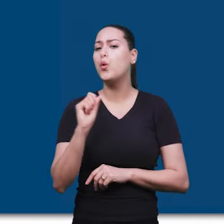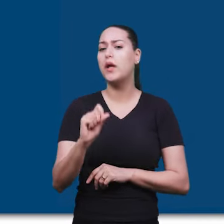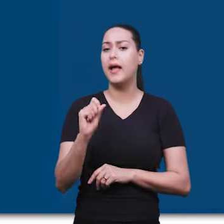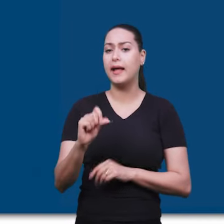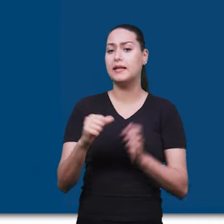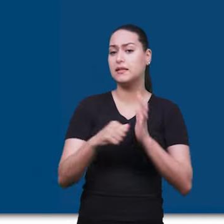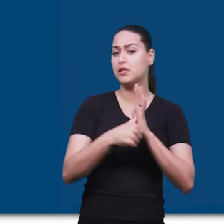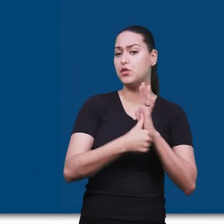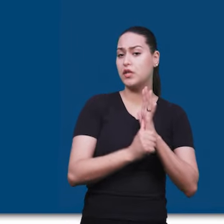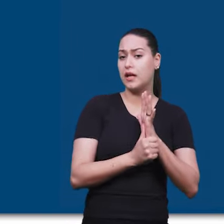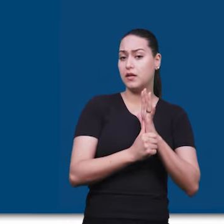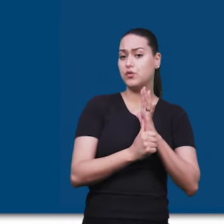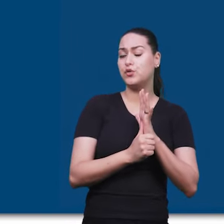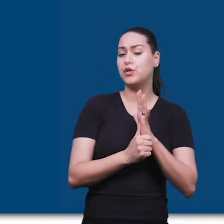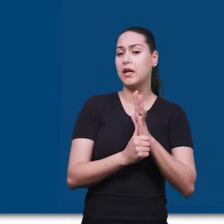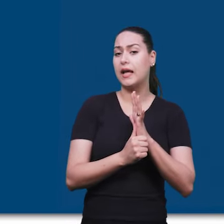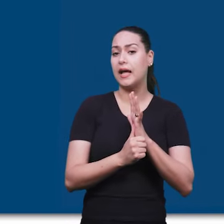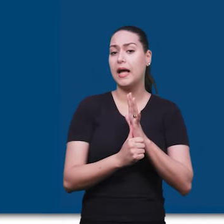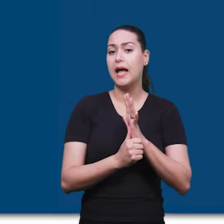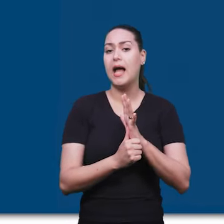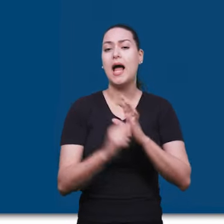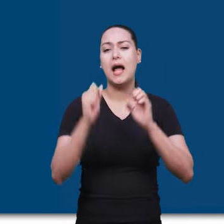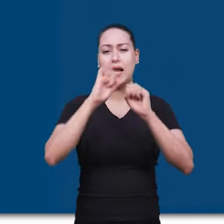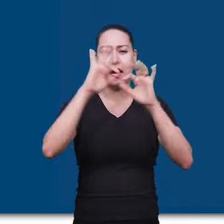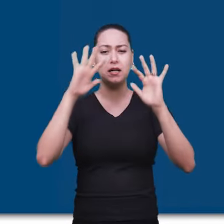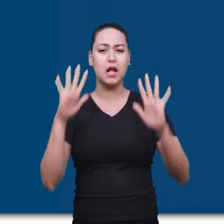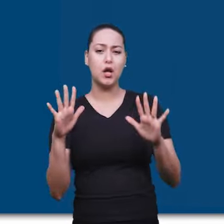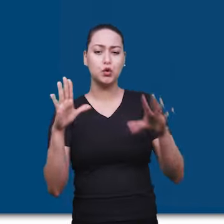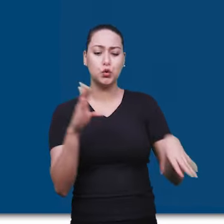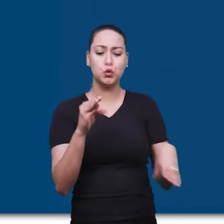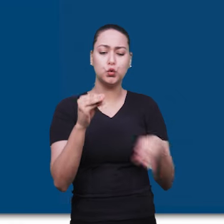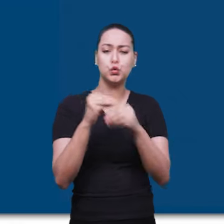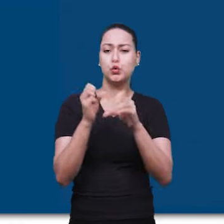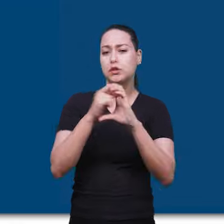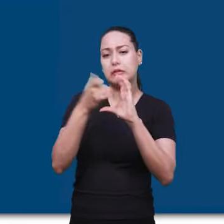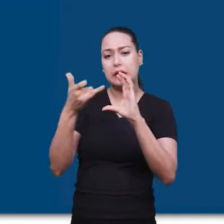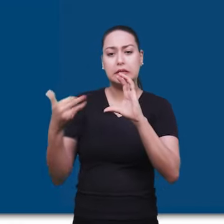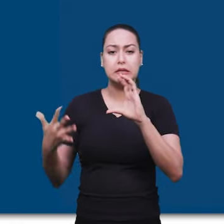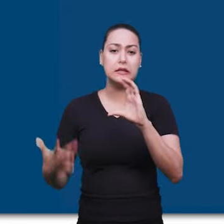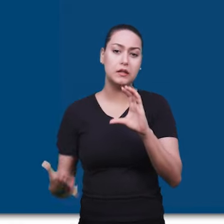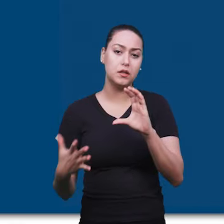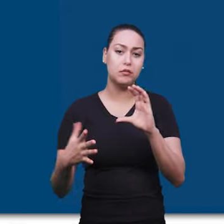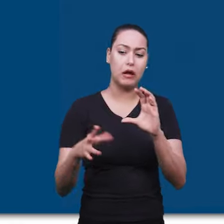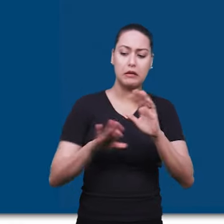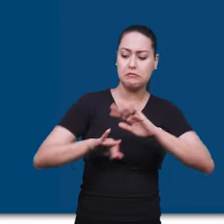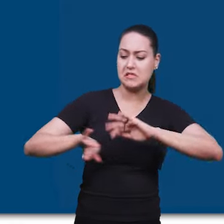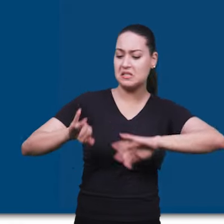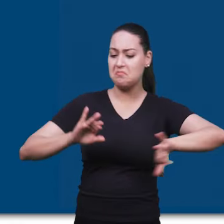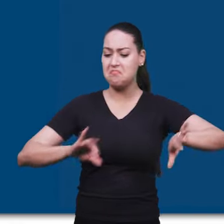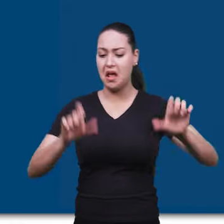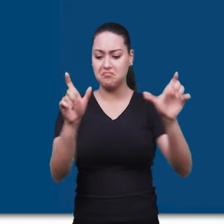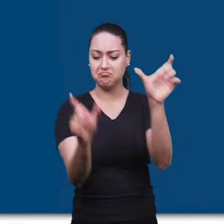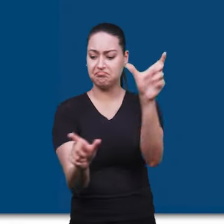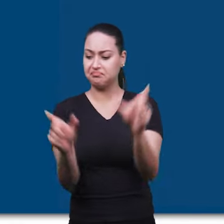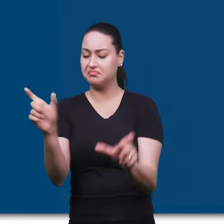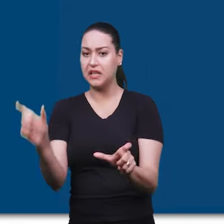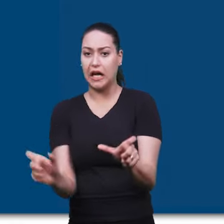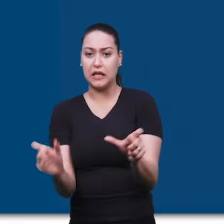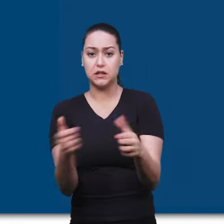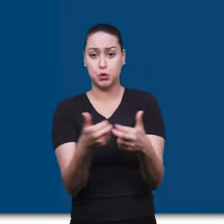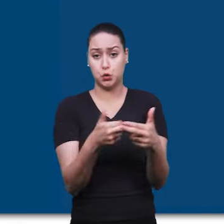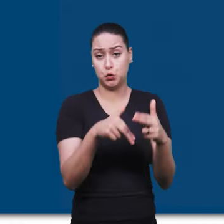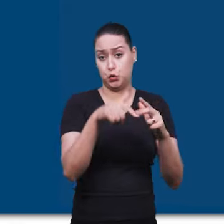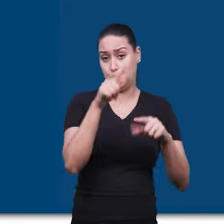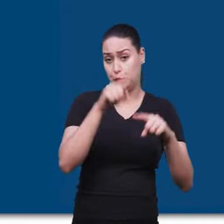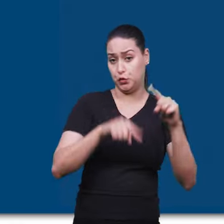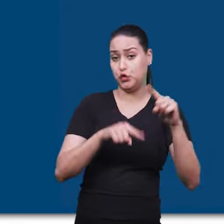é a qualidade do que é idêntico. Identidade é o conjunto de características que distingue uma pessoa ou uma coisa